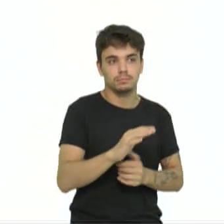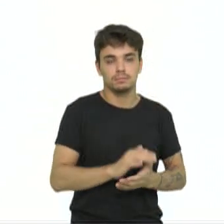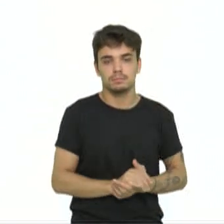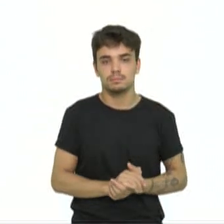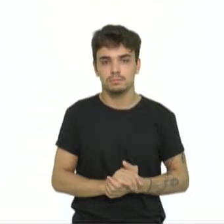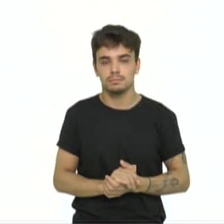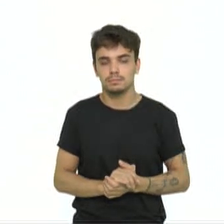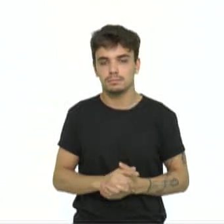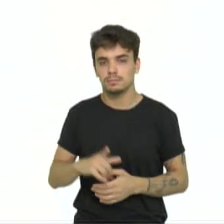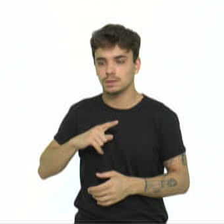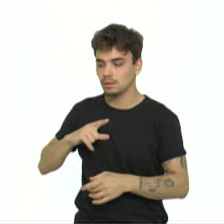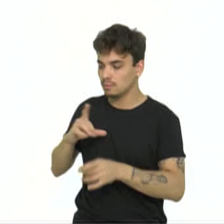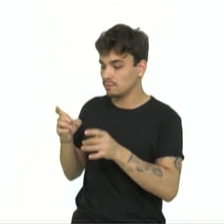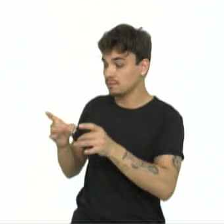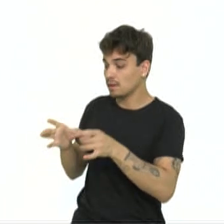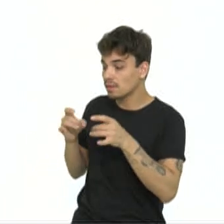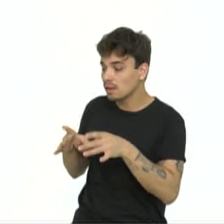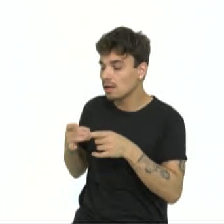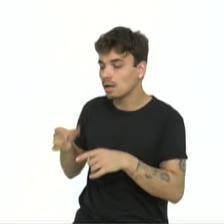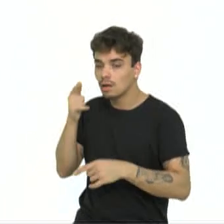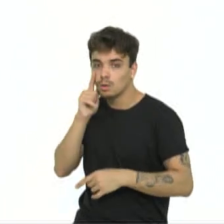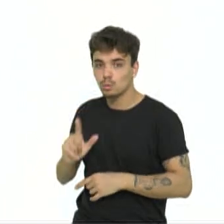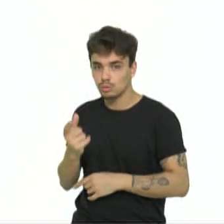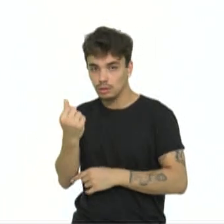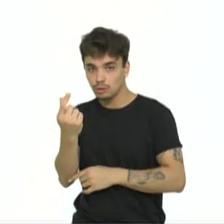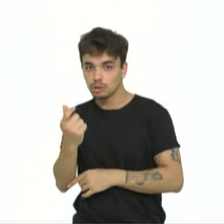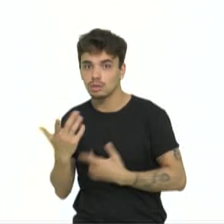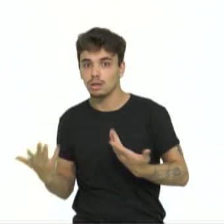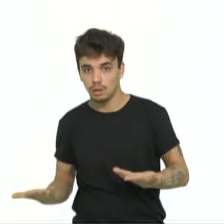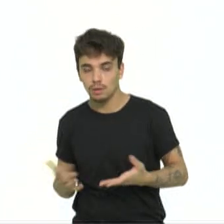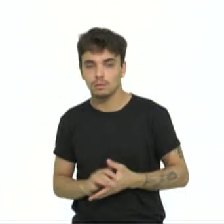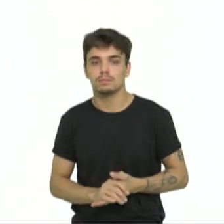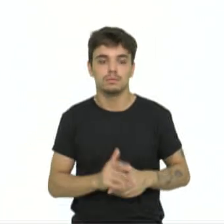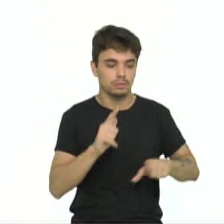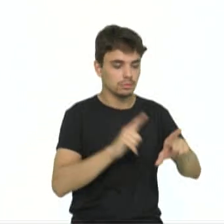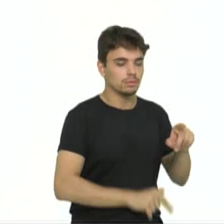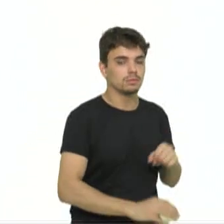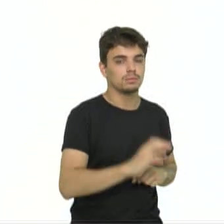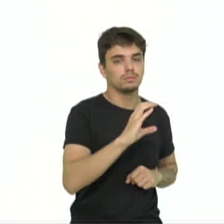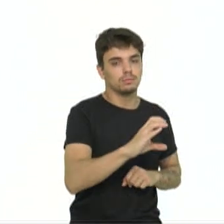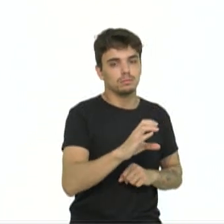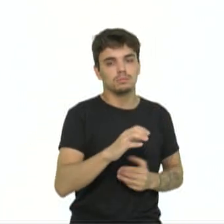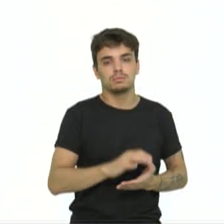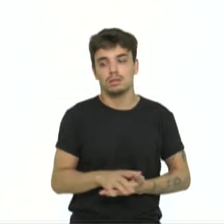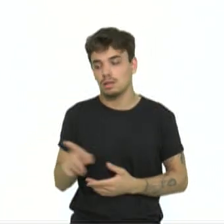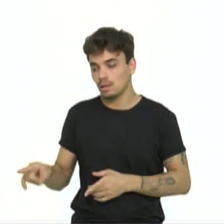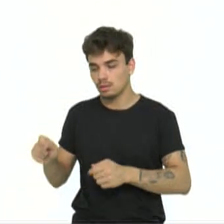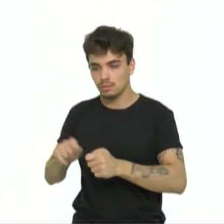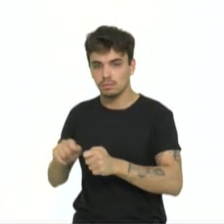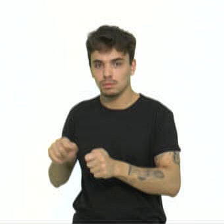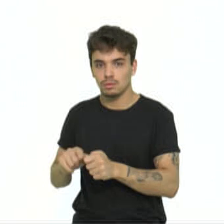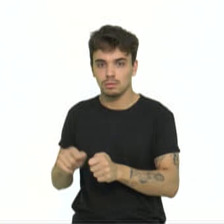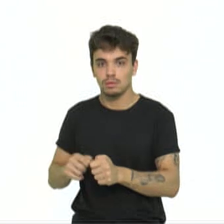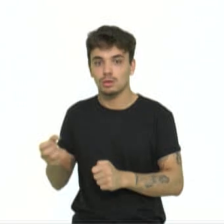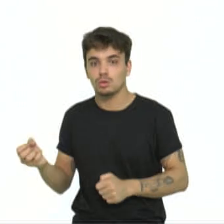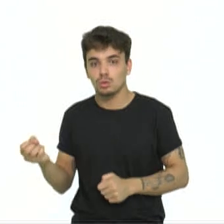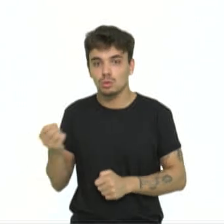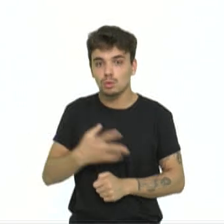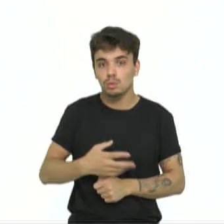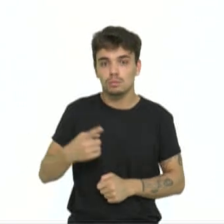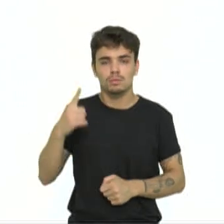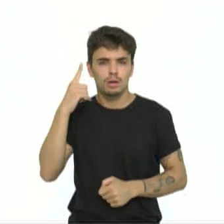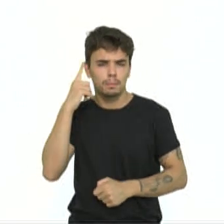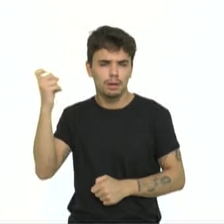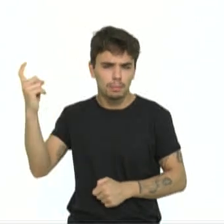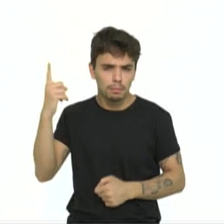B, venderam e conseguiram dinheiro. Alternativa C, eles fizeram novos